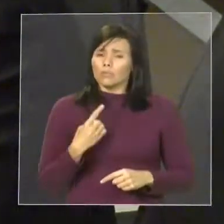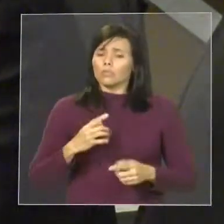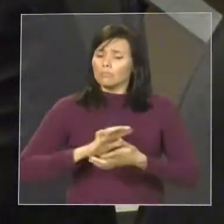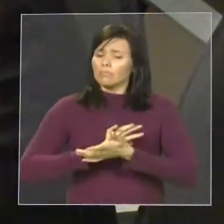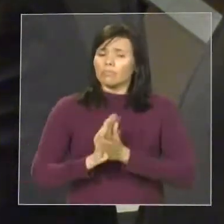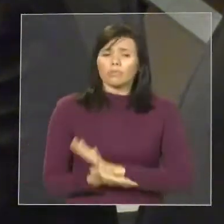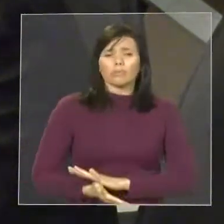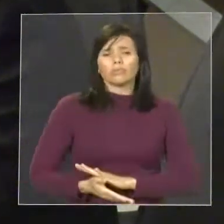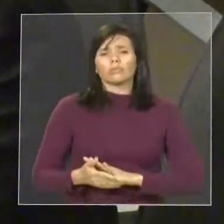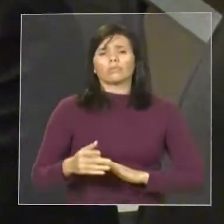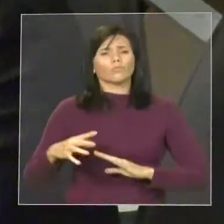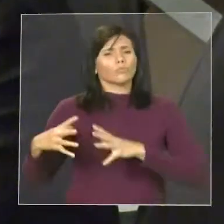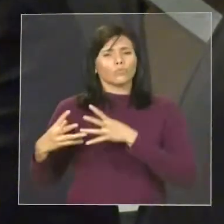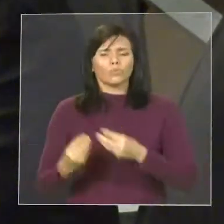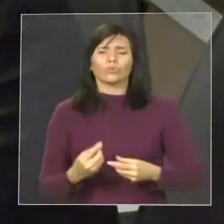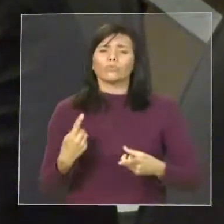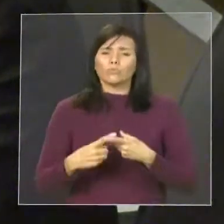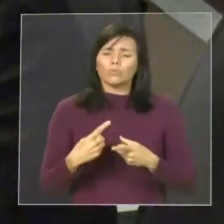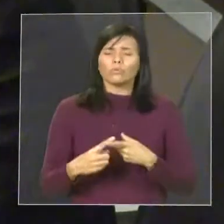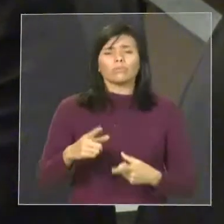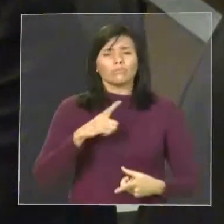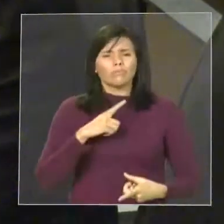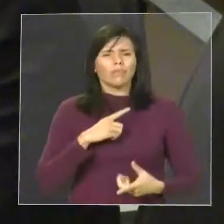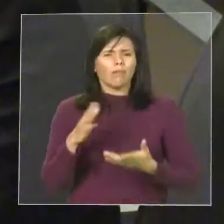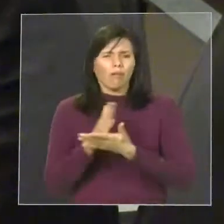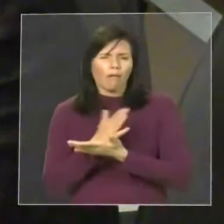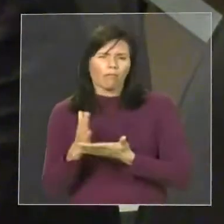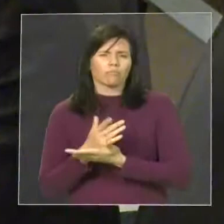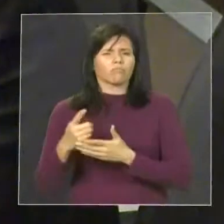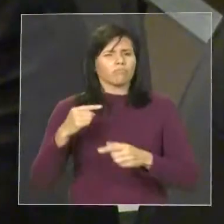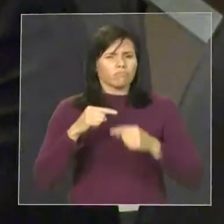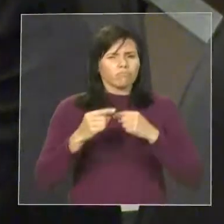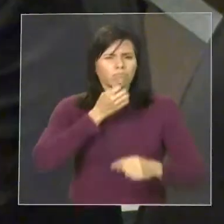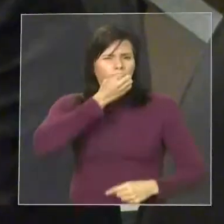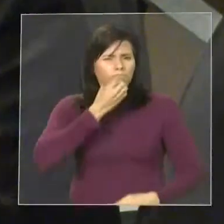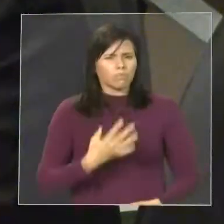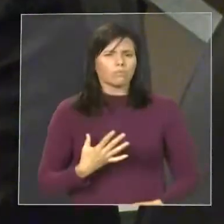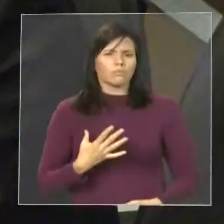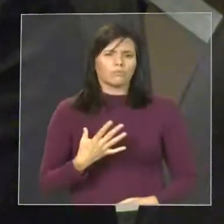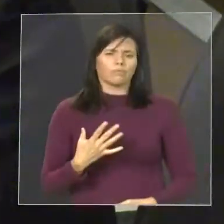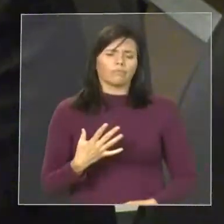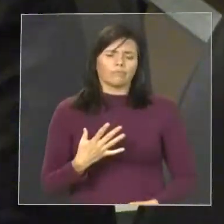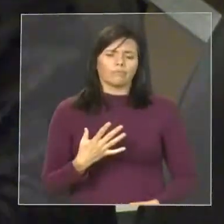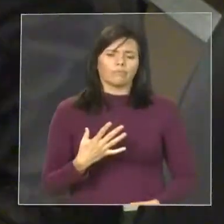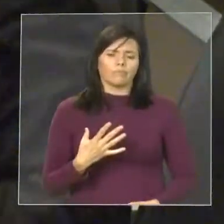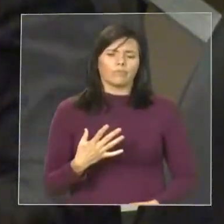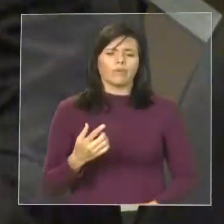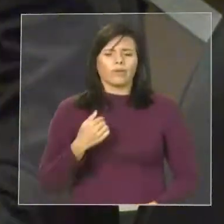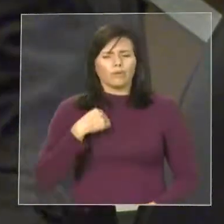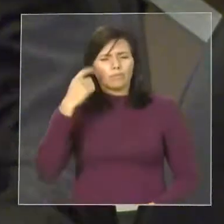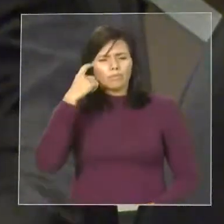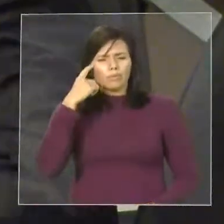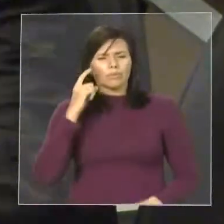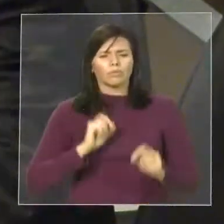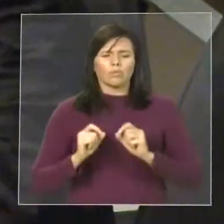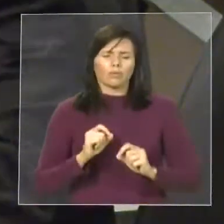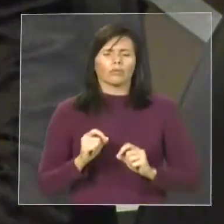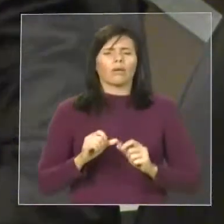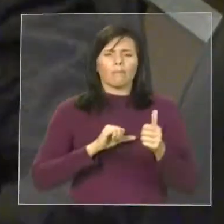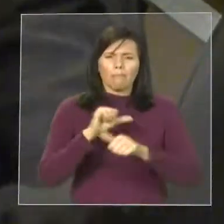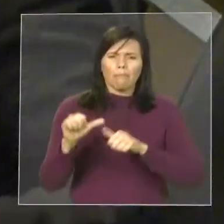sociedade coloca sobre os ombros da classe política a necessidade dessa reforma. Fala-se tanto em